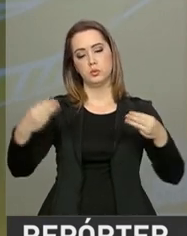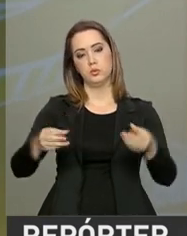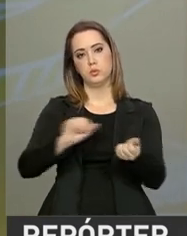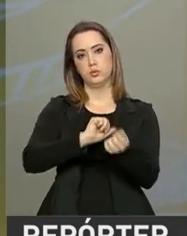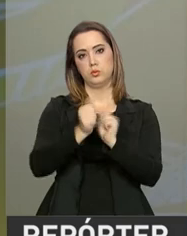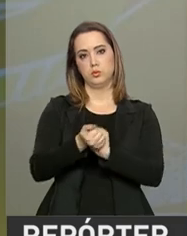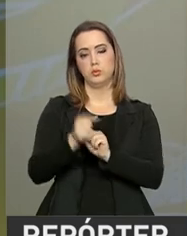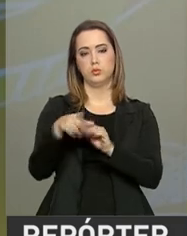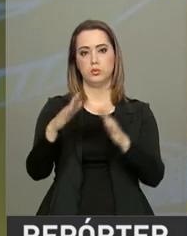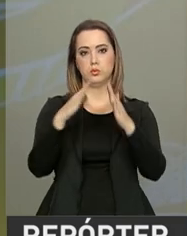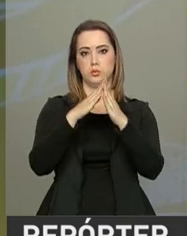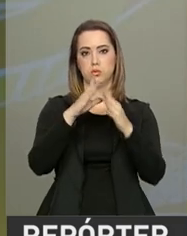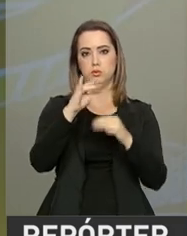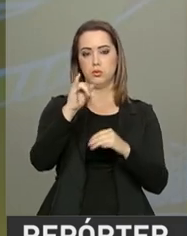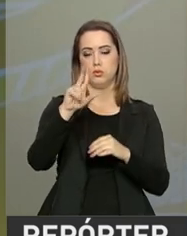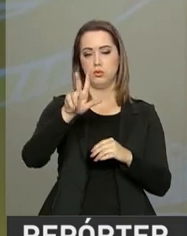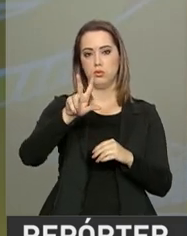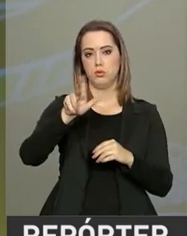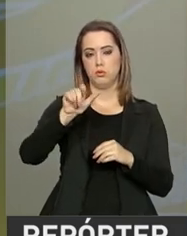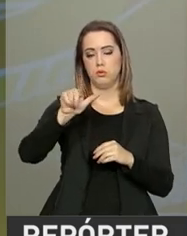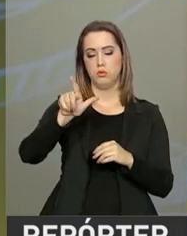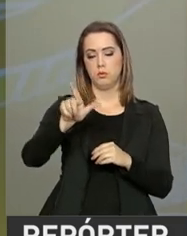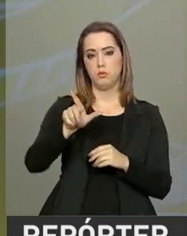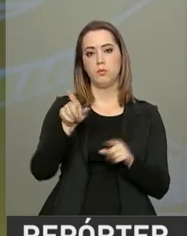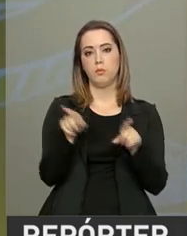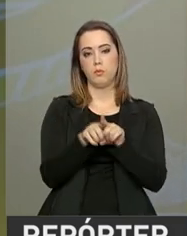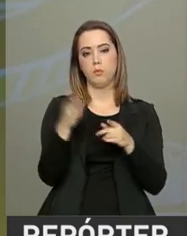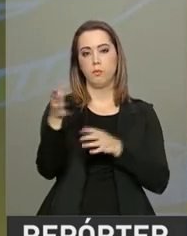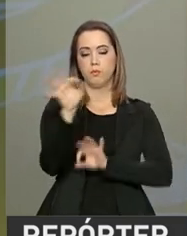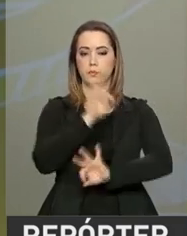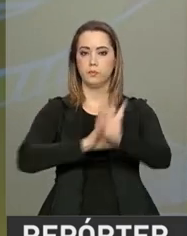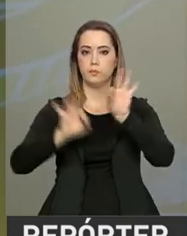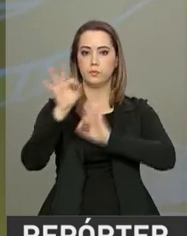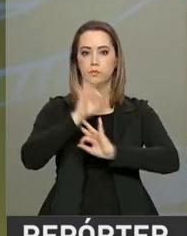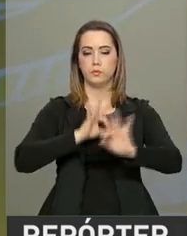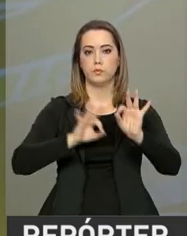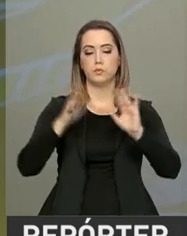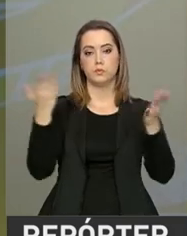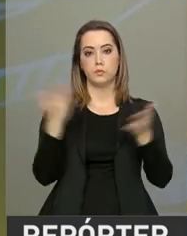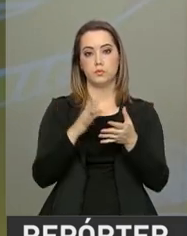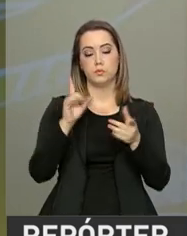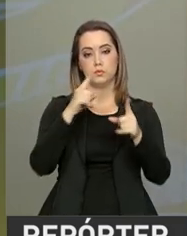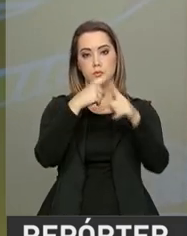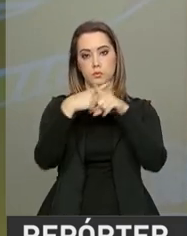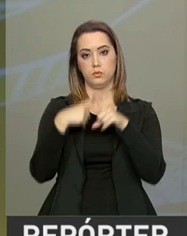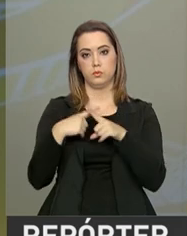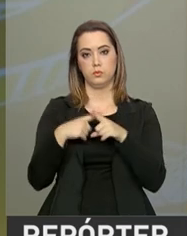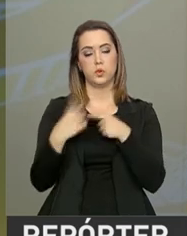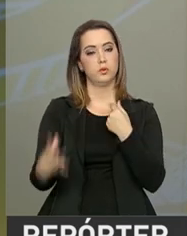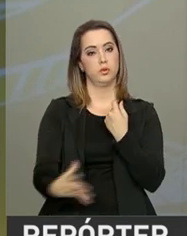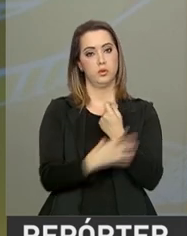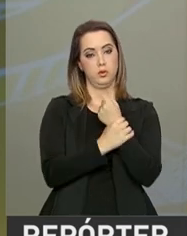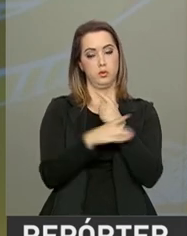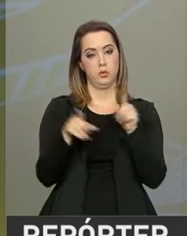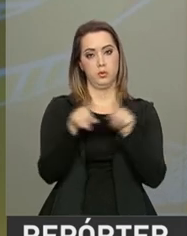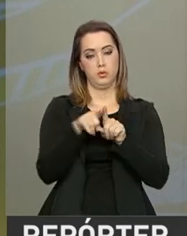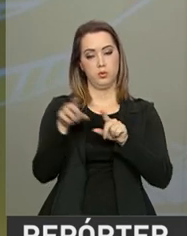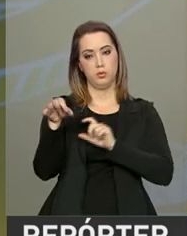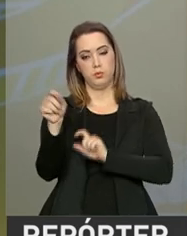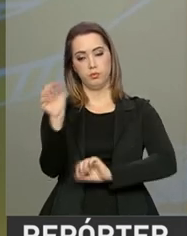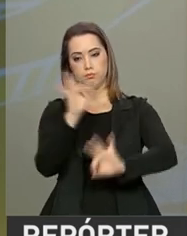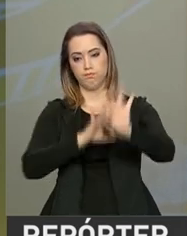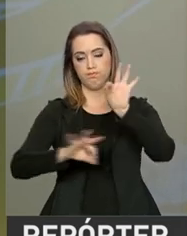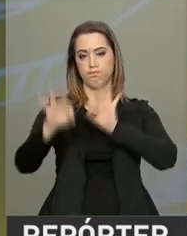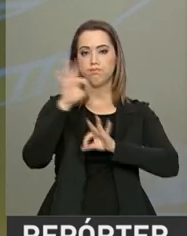Casa Civil. Eles vão fazer uma avaliação dos jogos até aqui. Vão falar da segurança e da organização. Ao final dessa reunião,